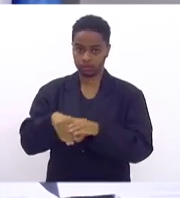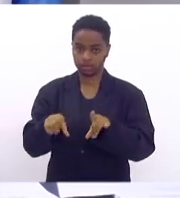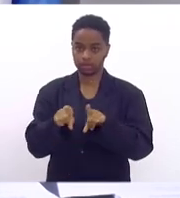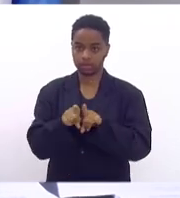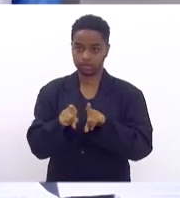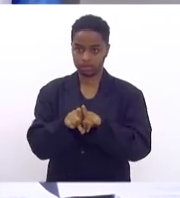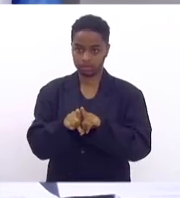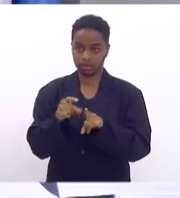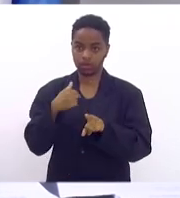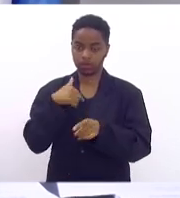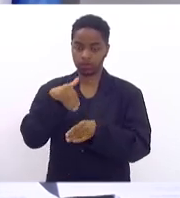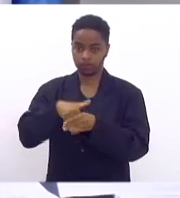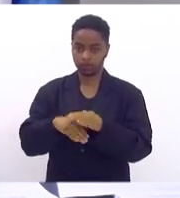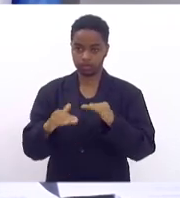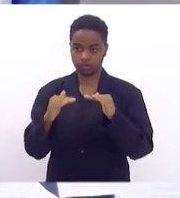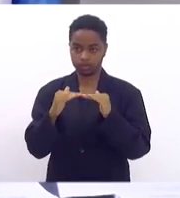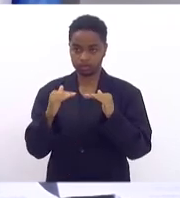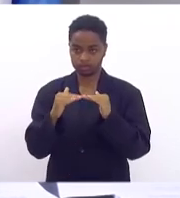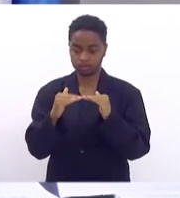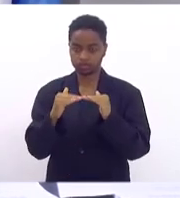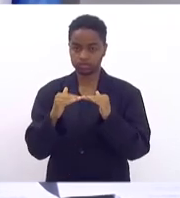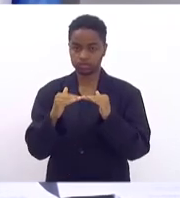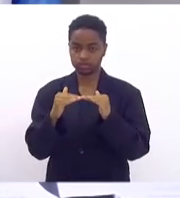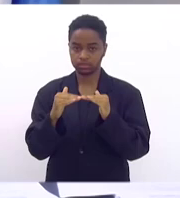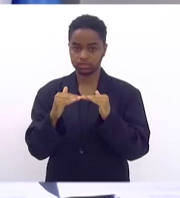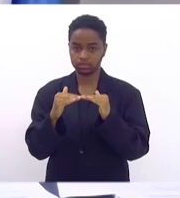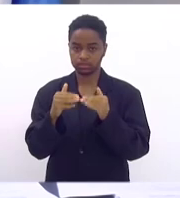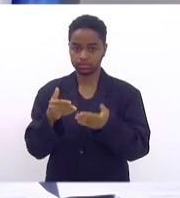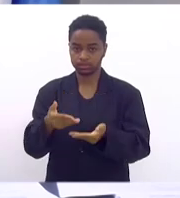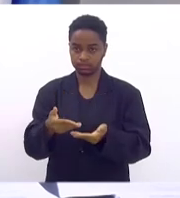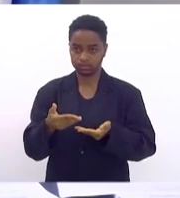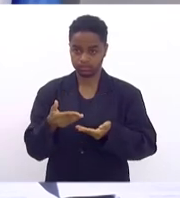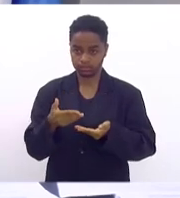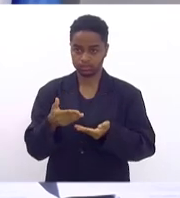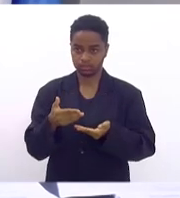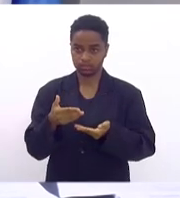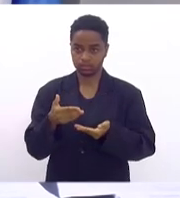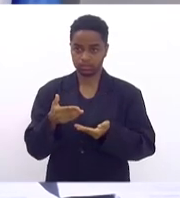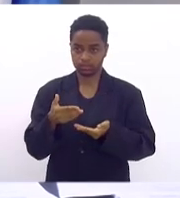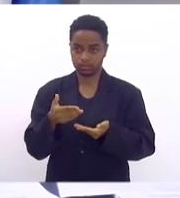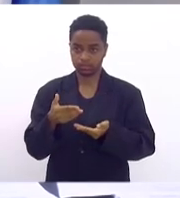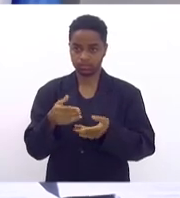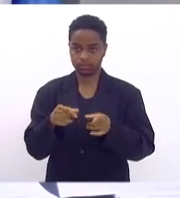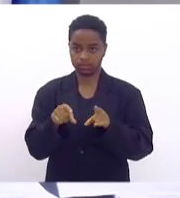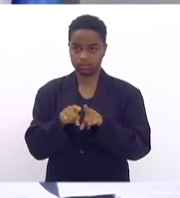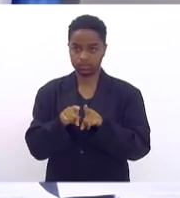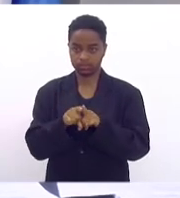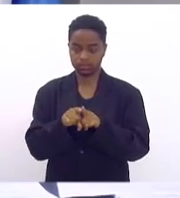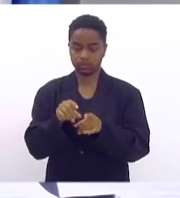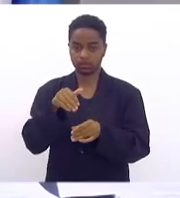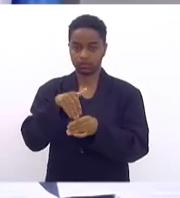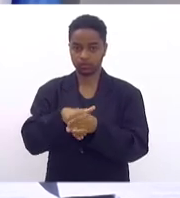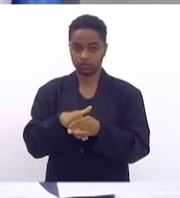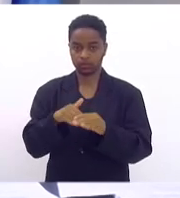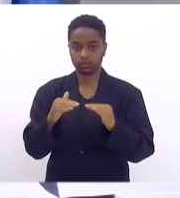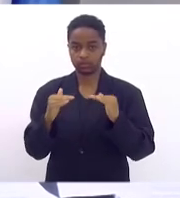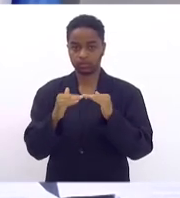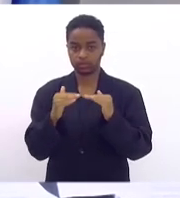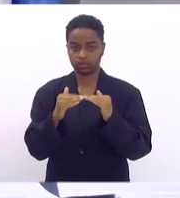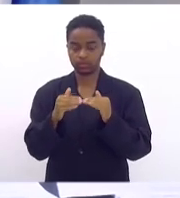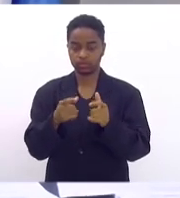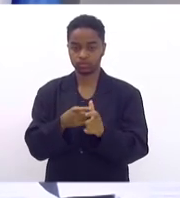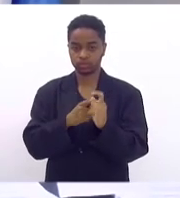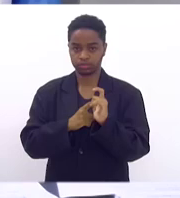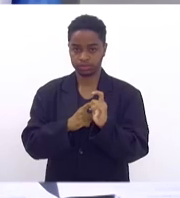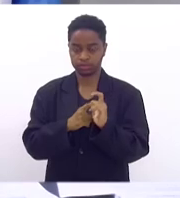voto favorável à convocação e voto favorável à